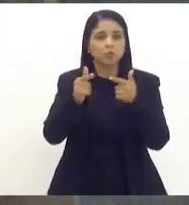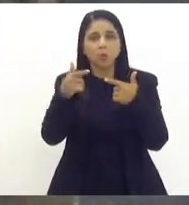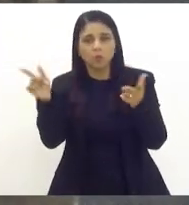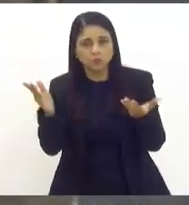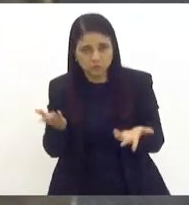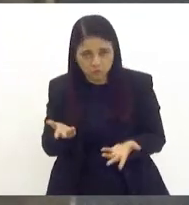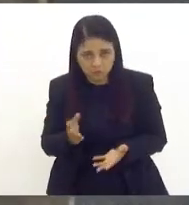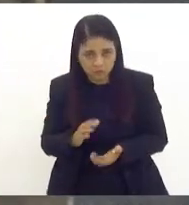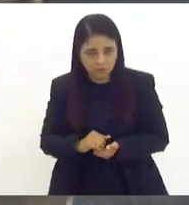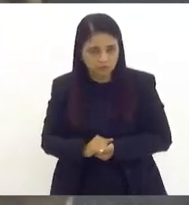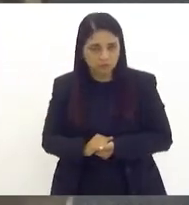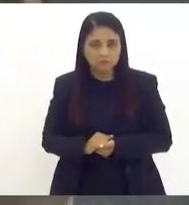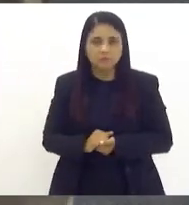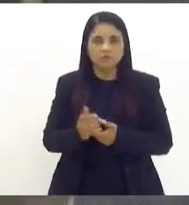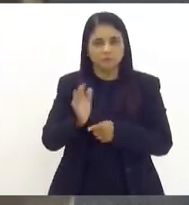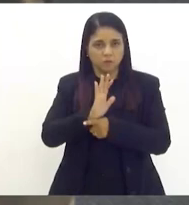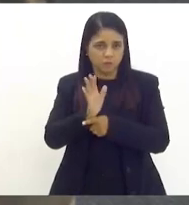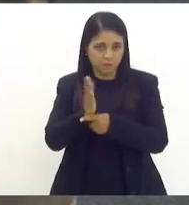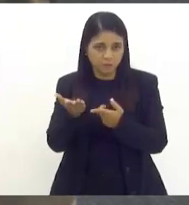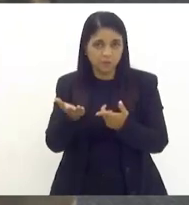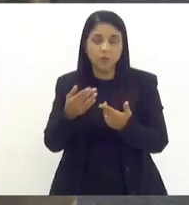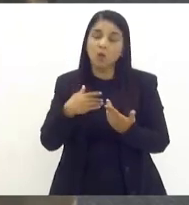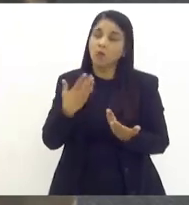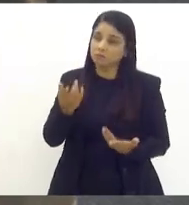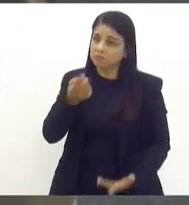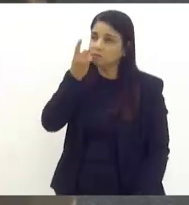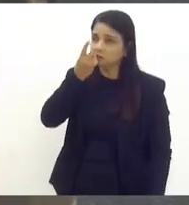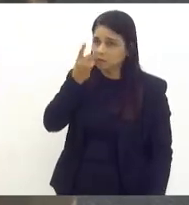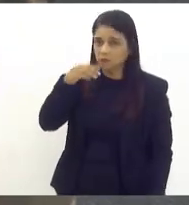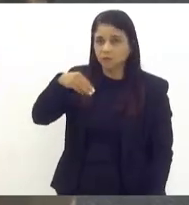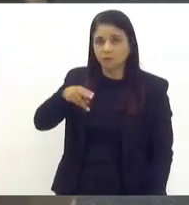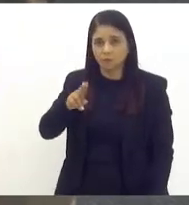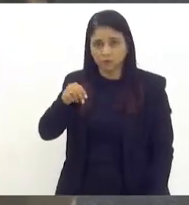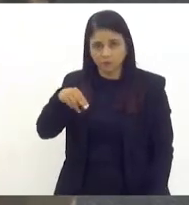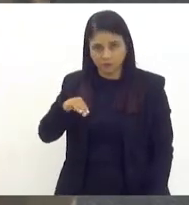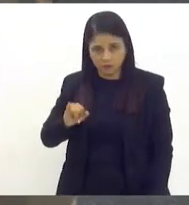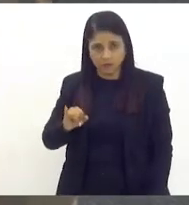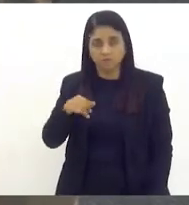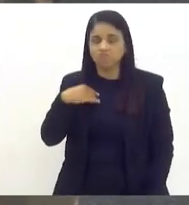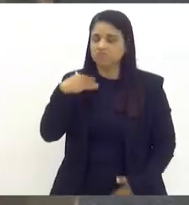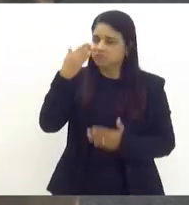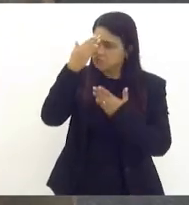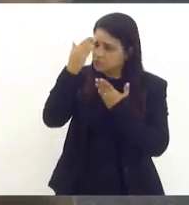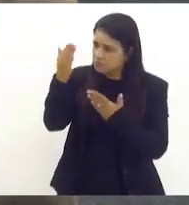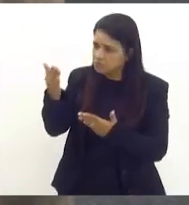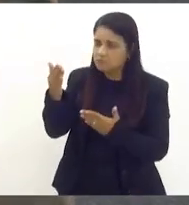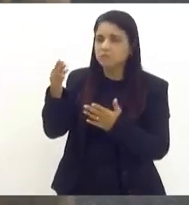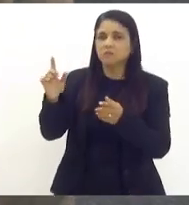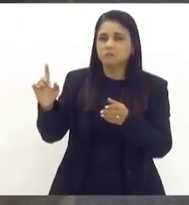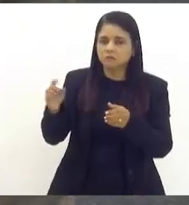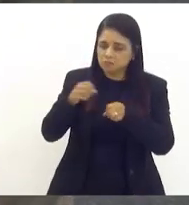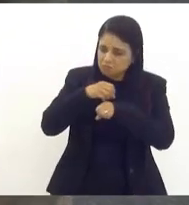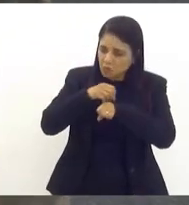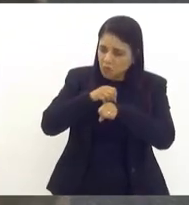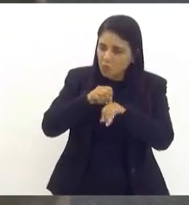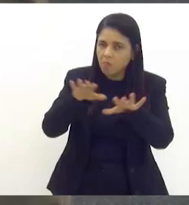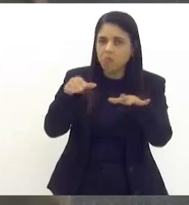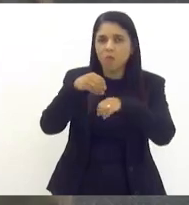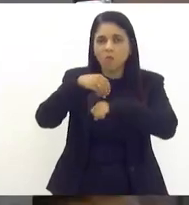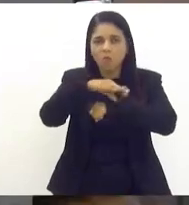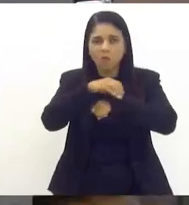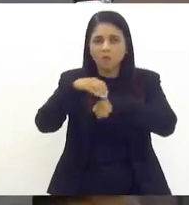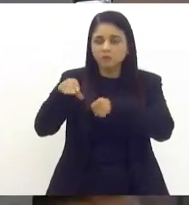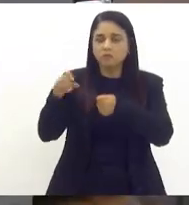por isso deputado munir Neto Quero agradecer também a sua generosidade em compartilhar com a gente a